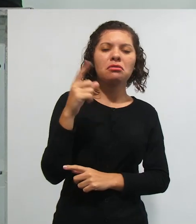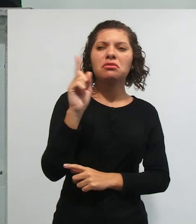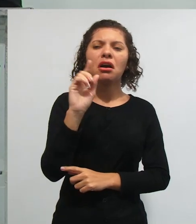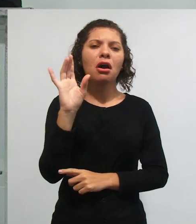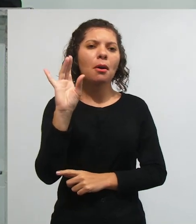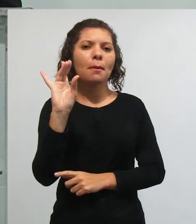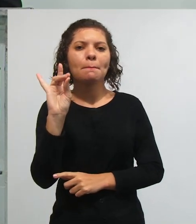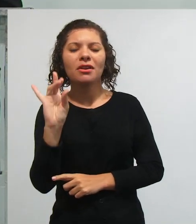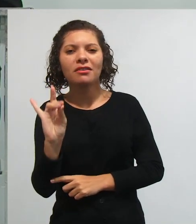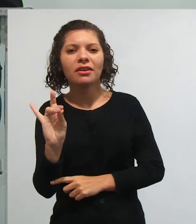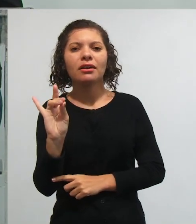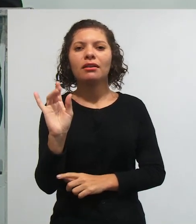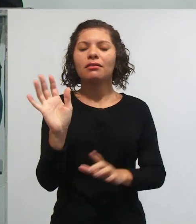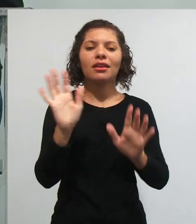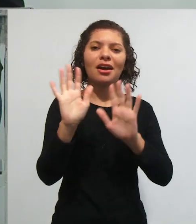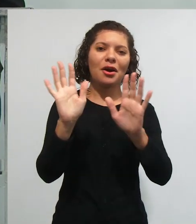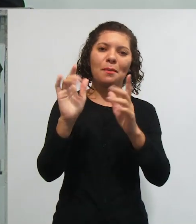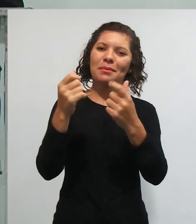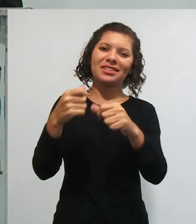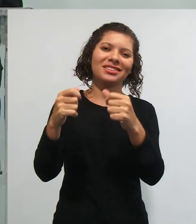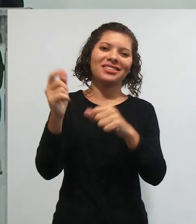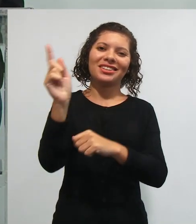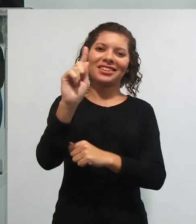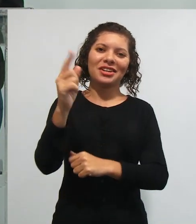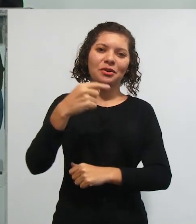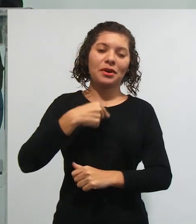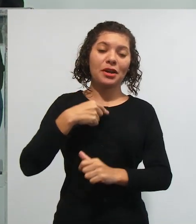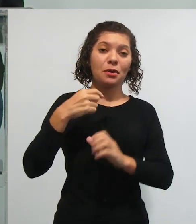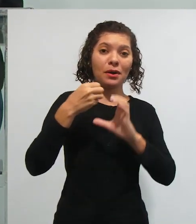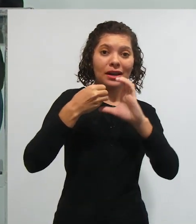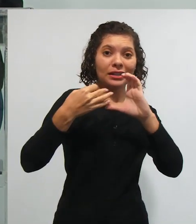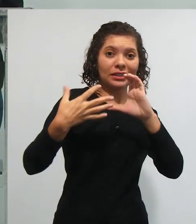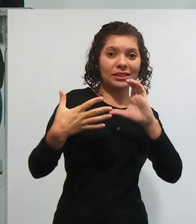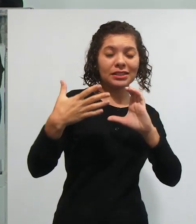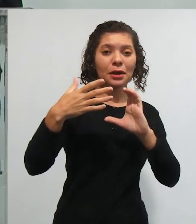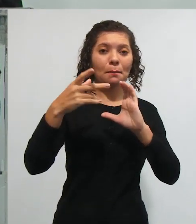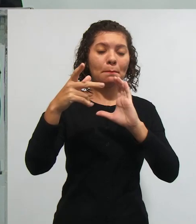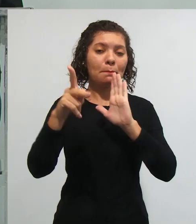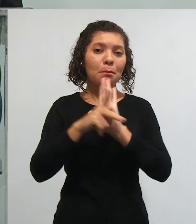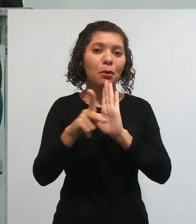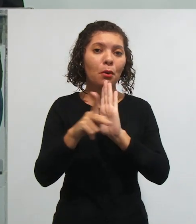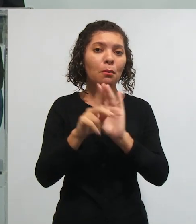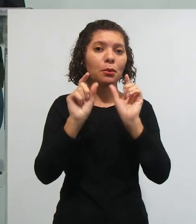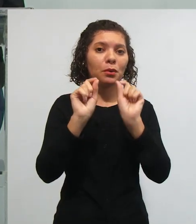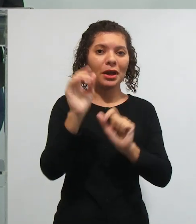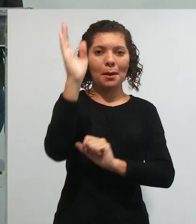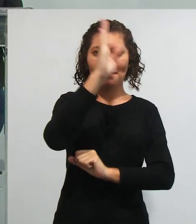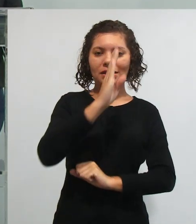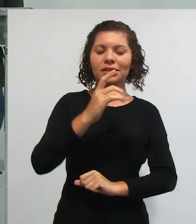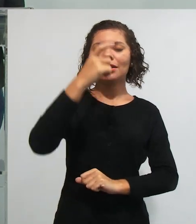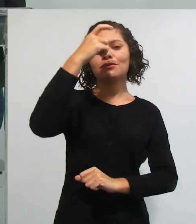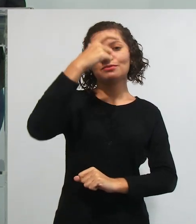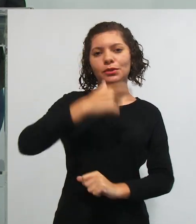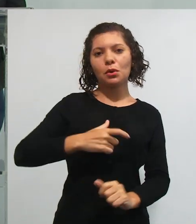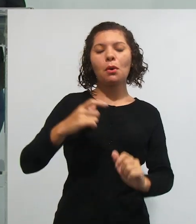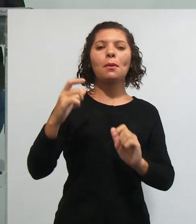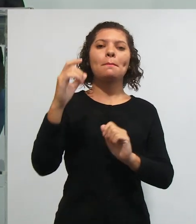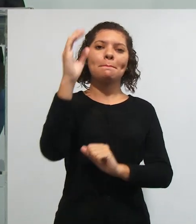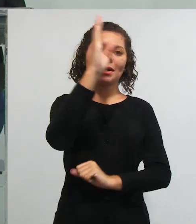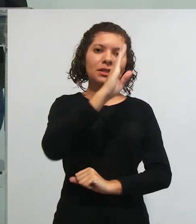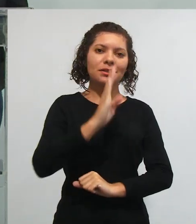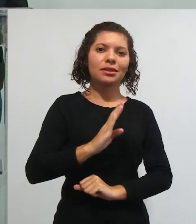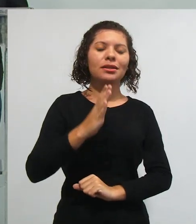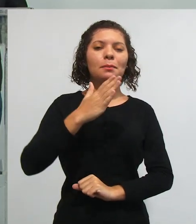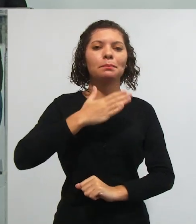boliviana eu estou caracterizando a Minha nacionalidade brasileira então eu sou brasileiro a minha